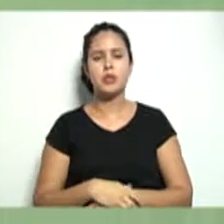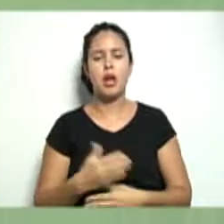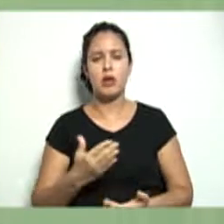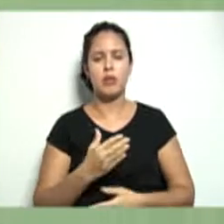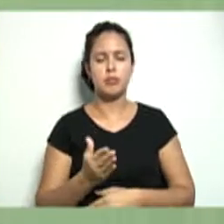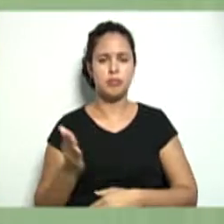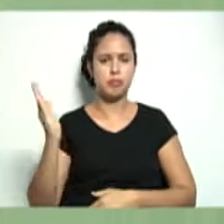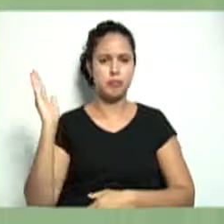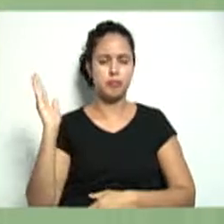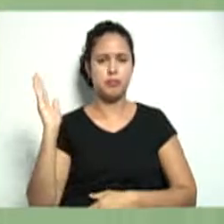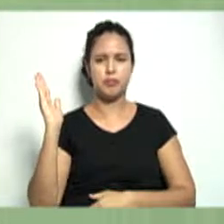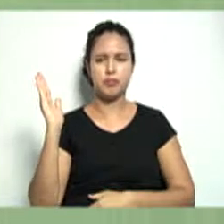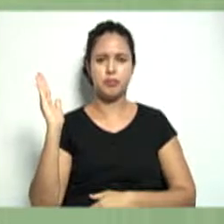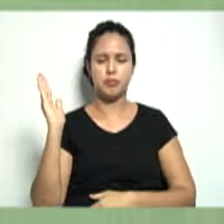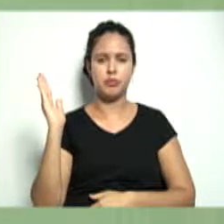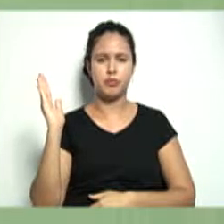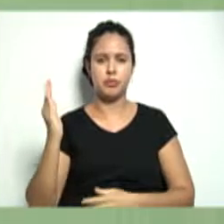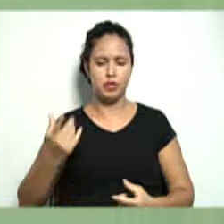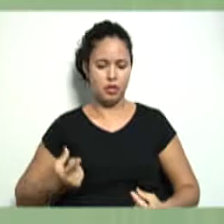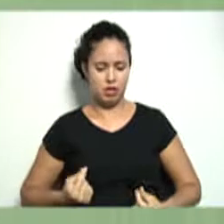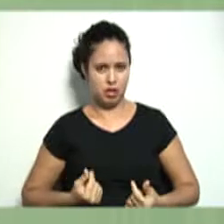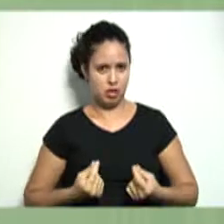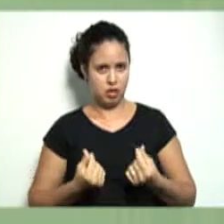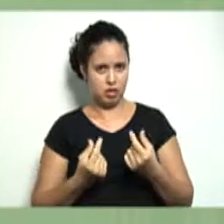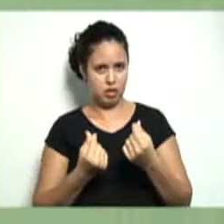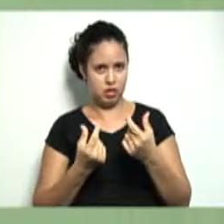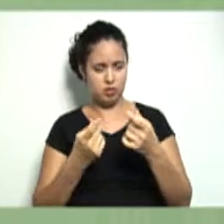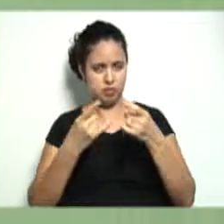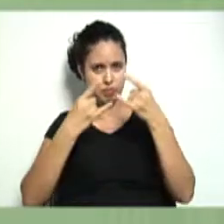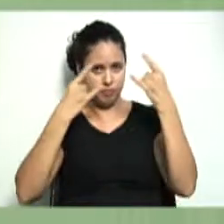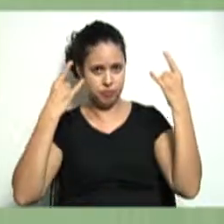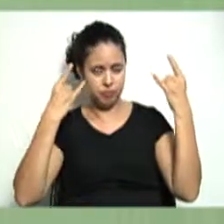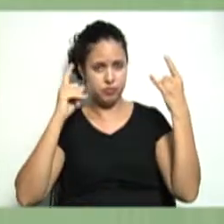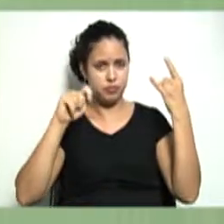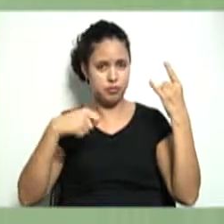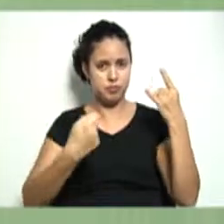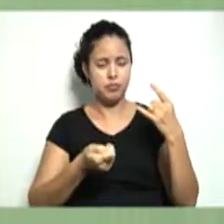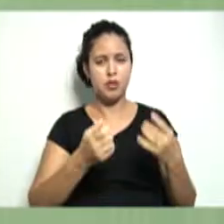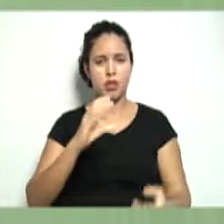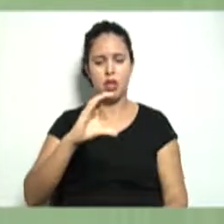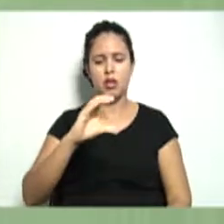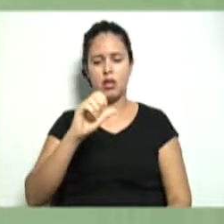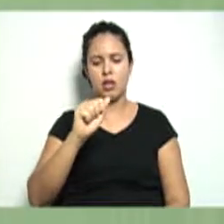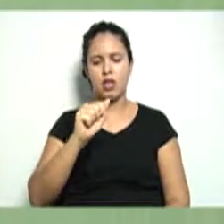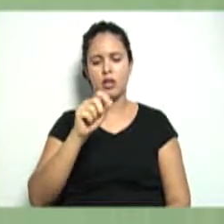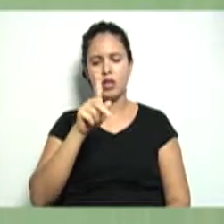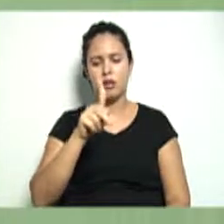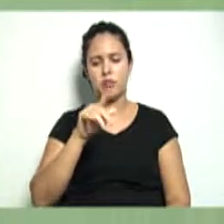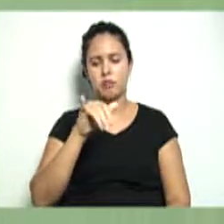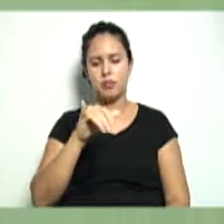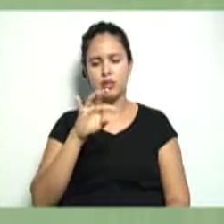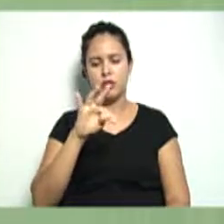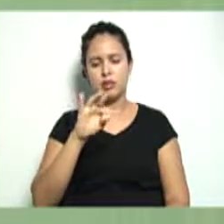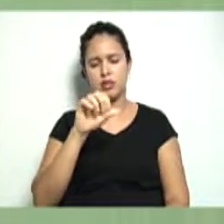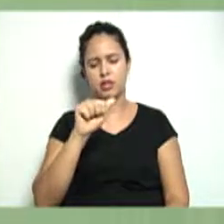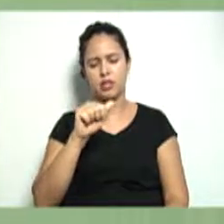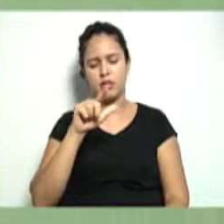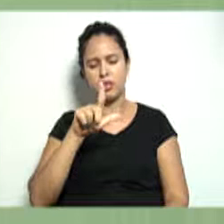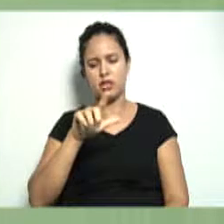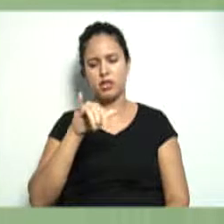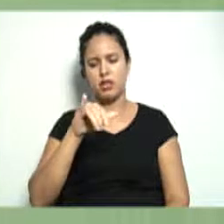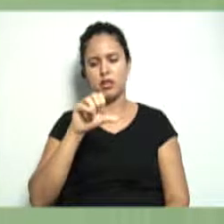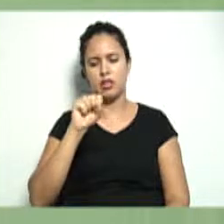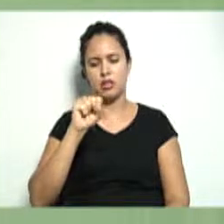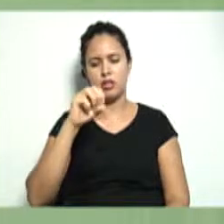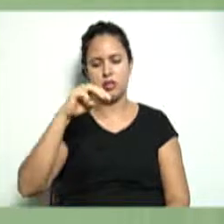transformações do capitalismo, né? O modo de produção atual. Vamos lá, o modo de produção